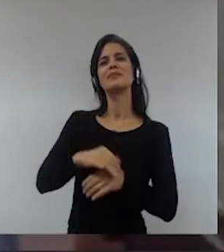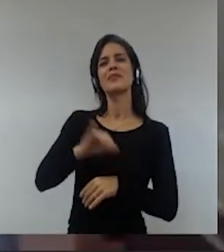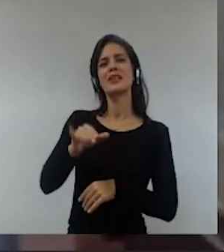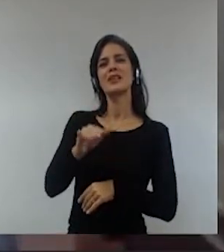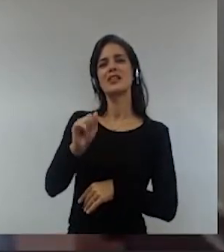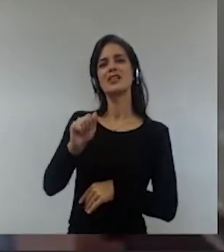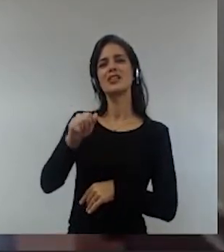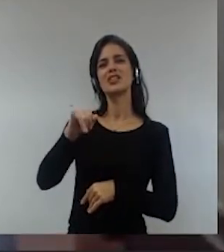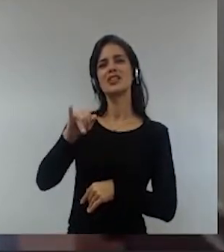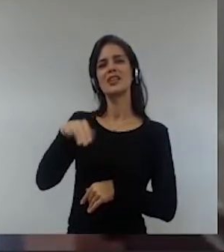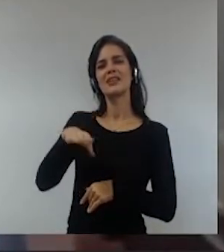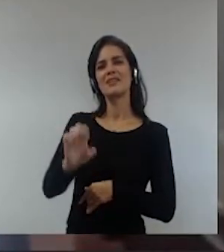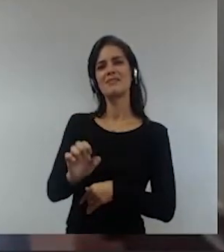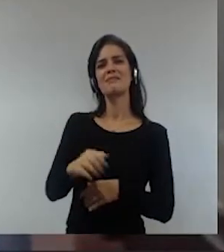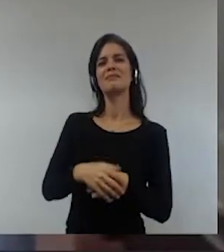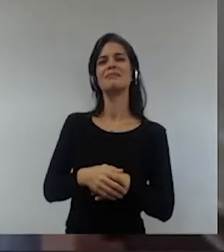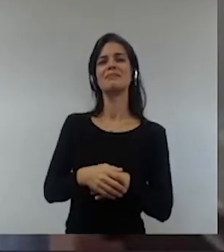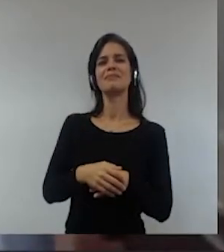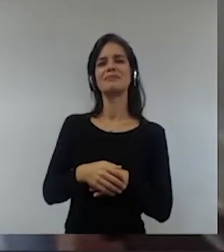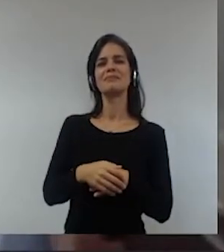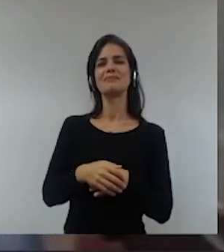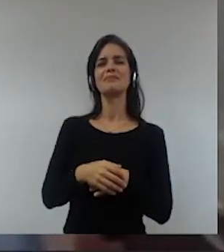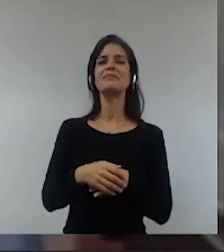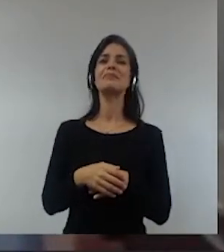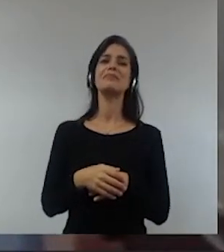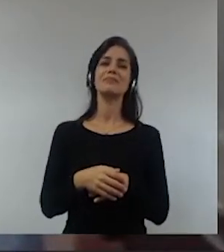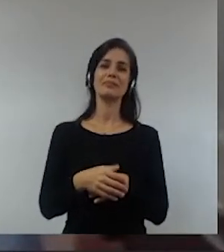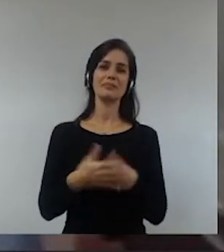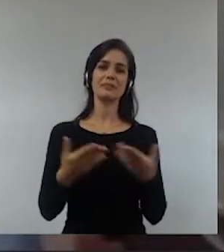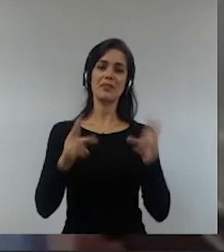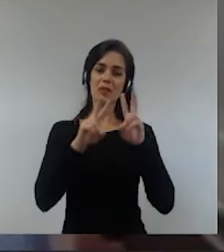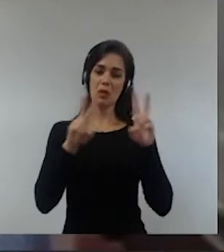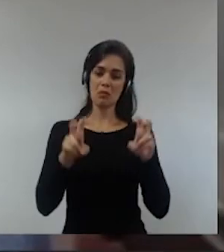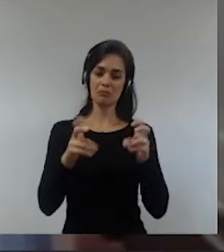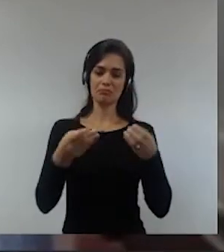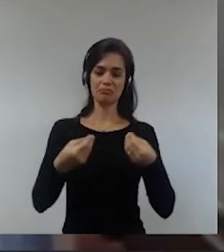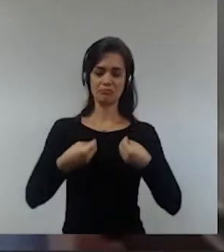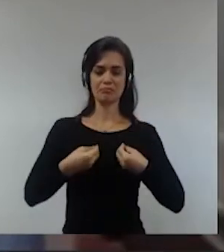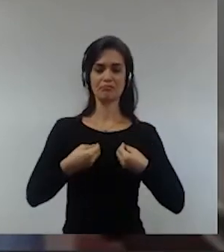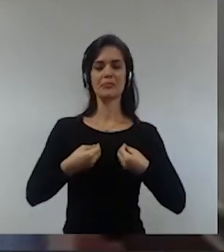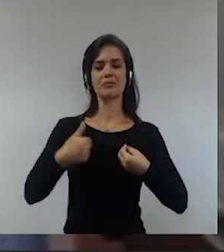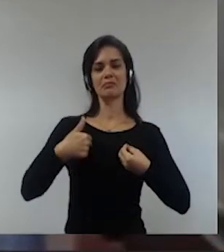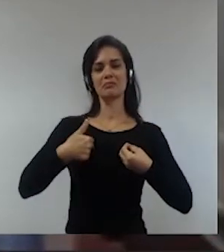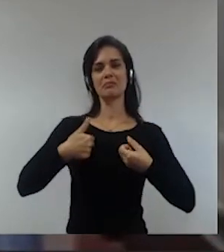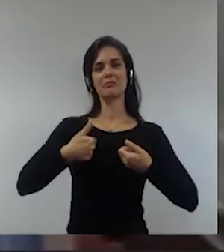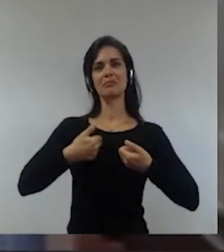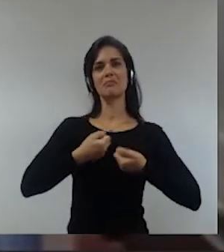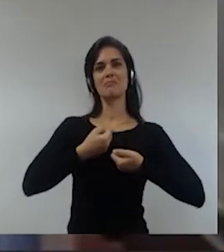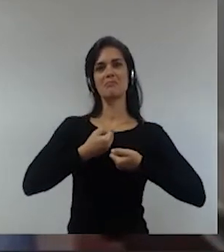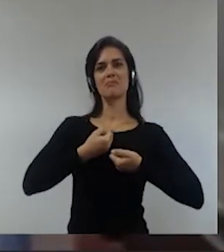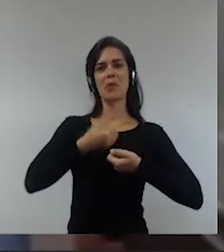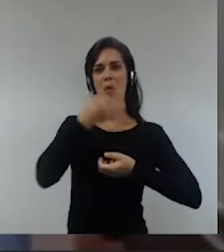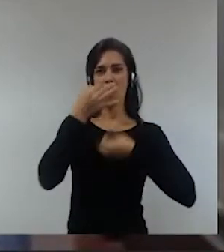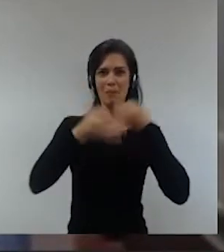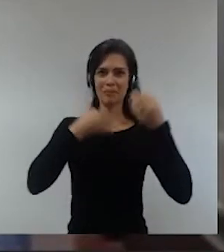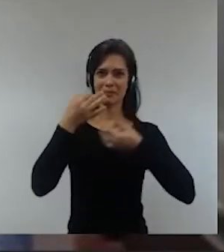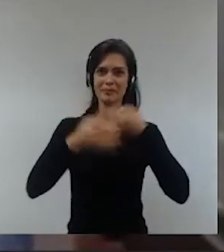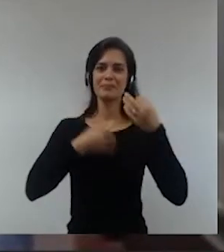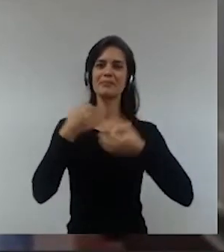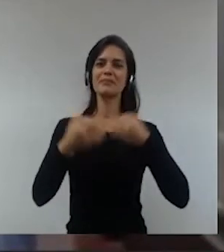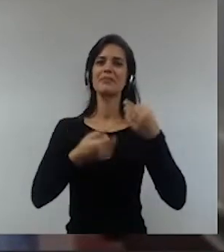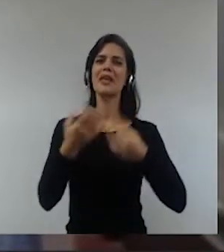sua presidência, doutor Fábio. Esse tema que me foi atribuído é muito interessante, porque diz respeito